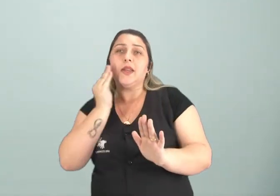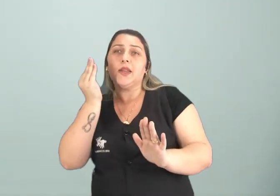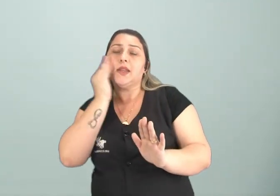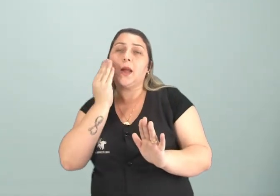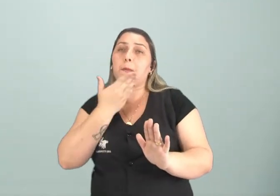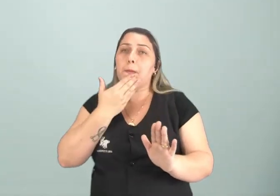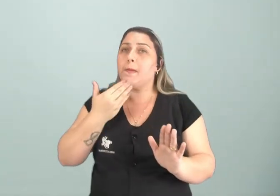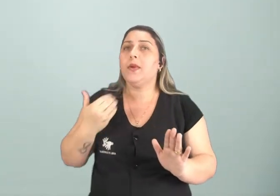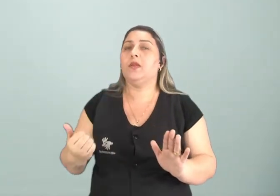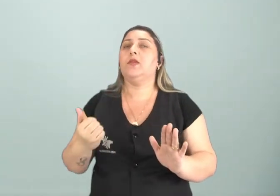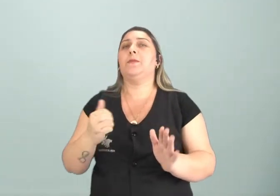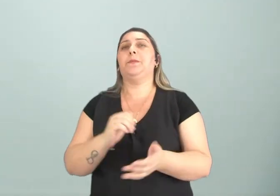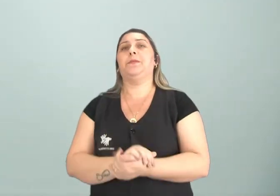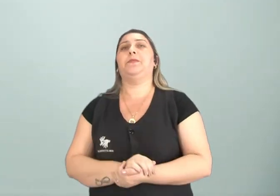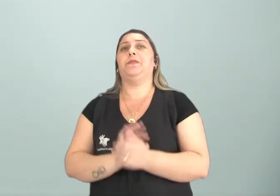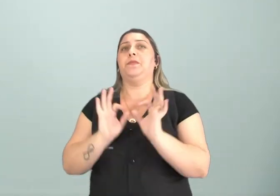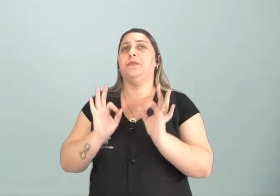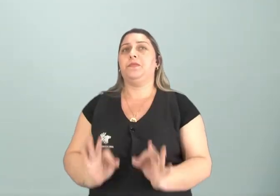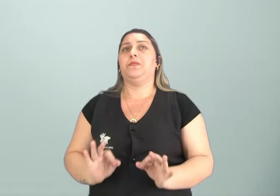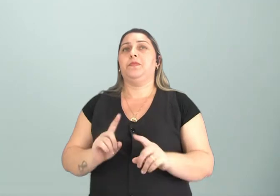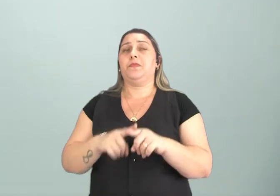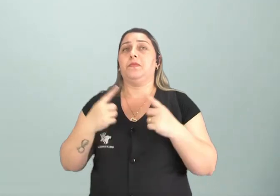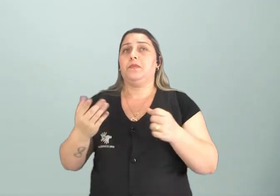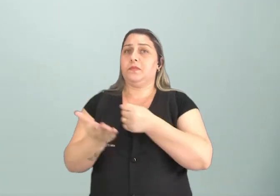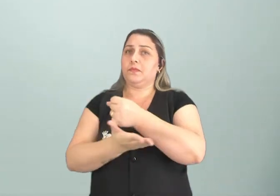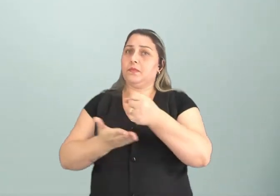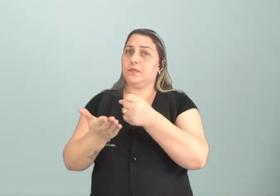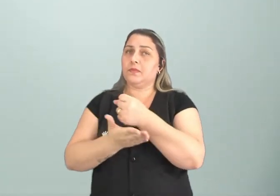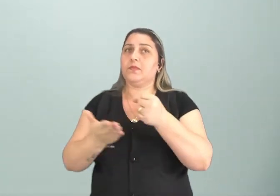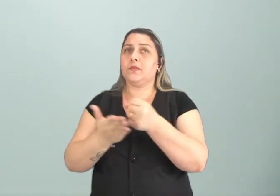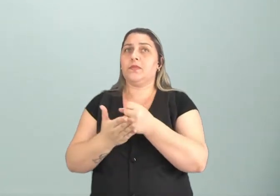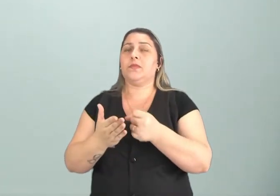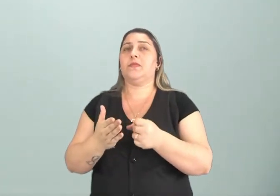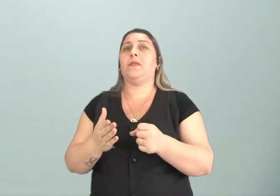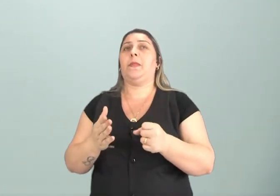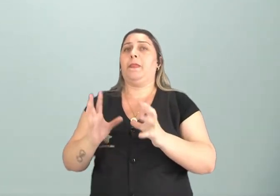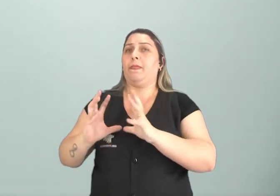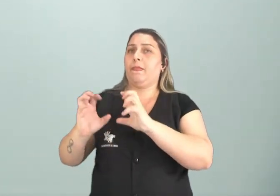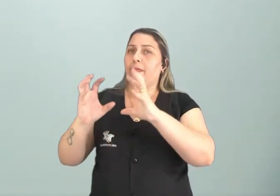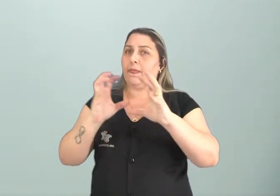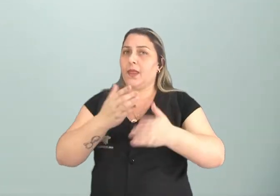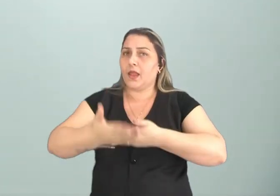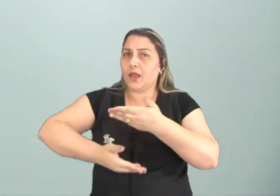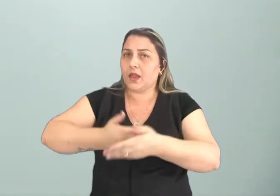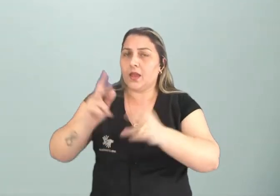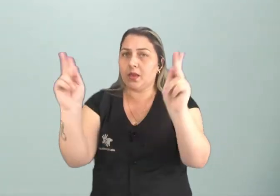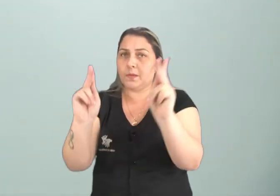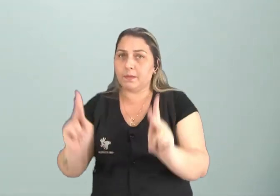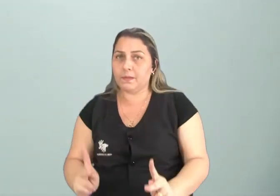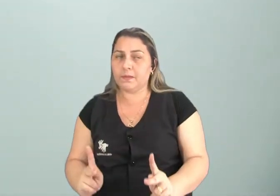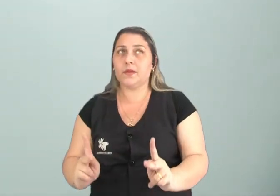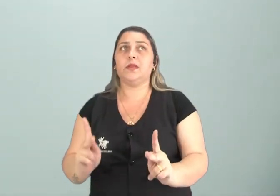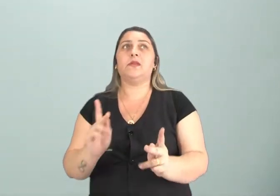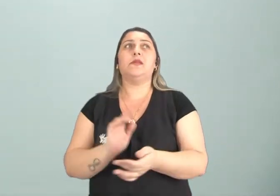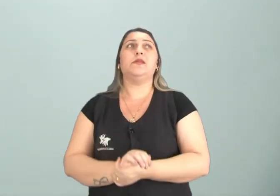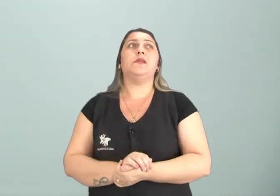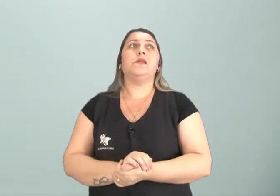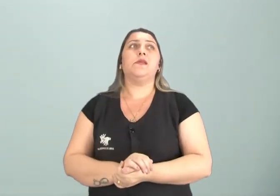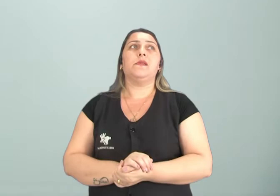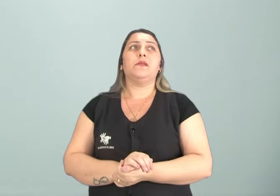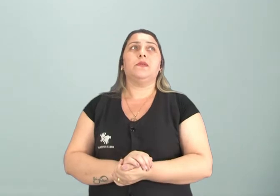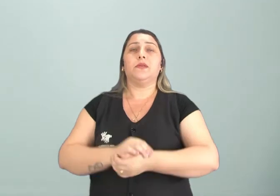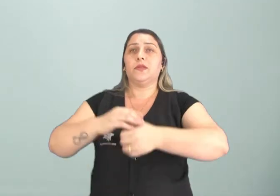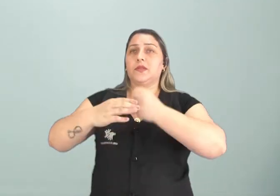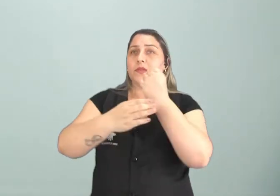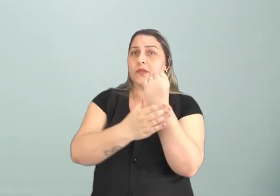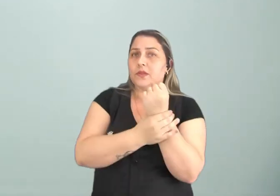diretamente ela não pode, certo? Mas aí basicamente é isso. Todos esses conflitos de mediação de paz, de promoção de